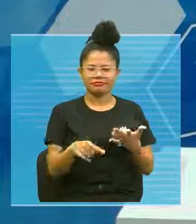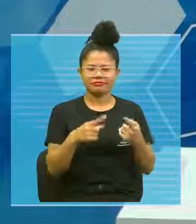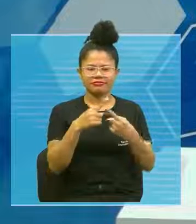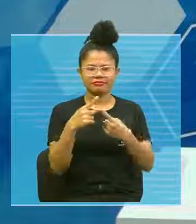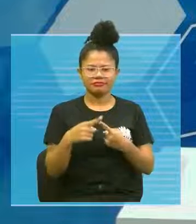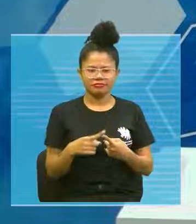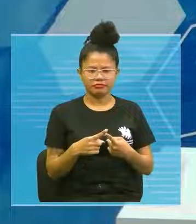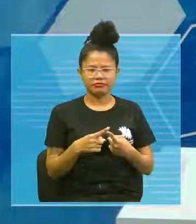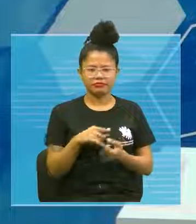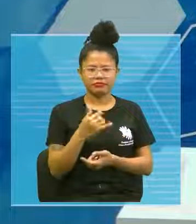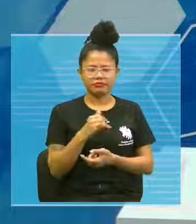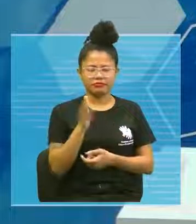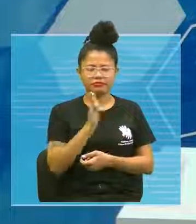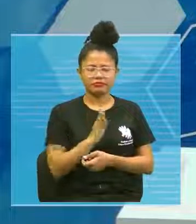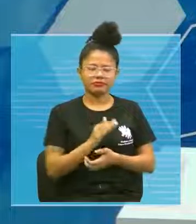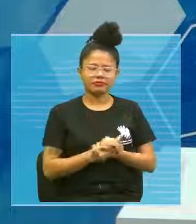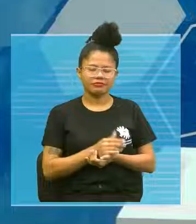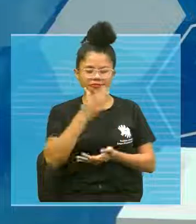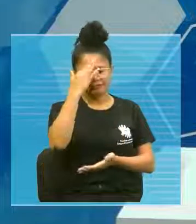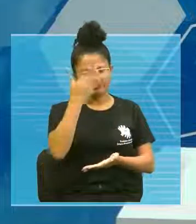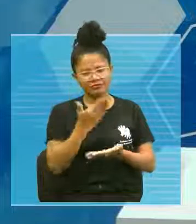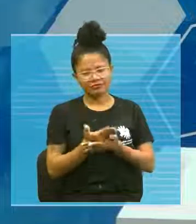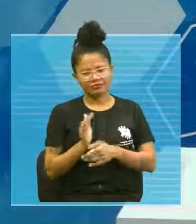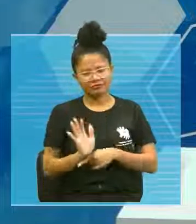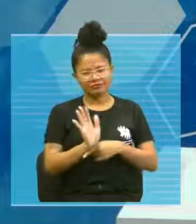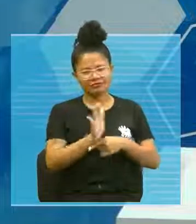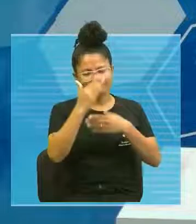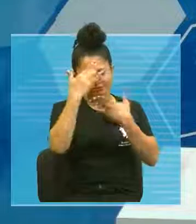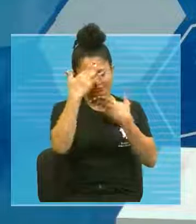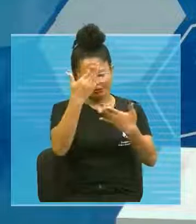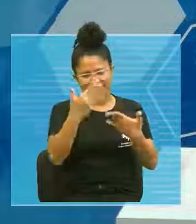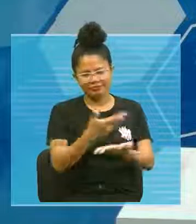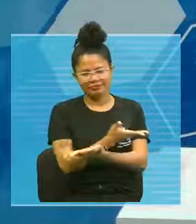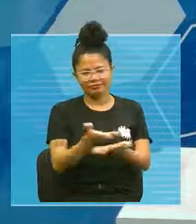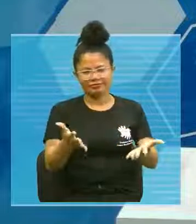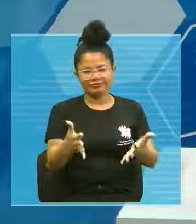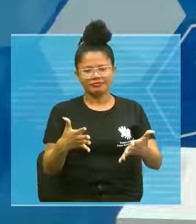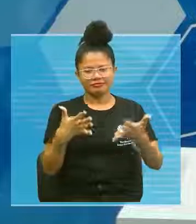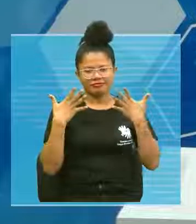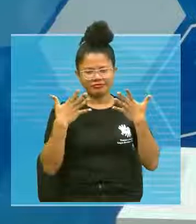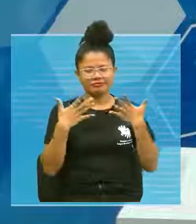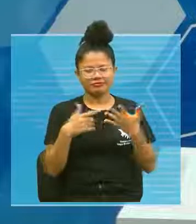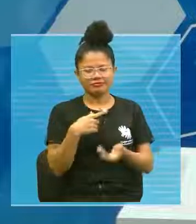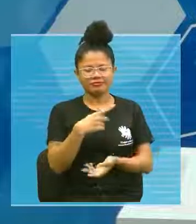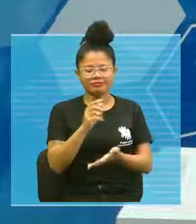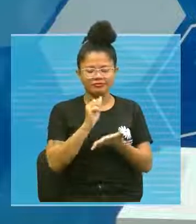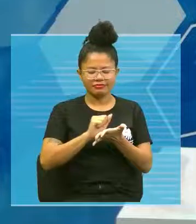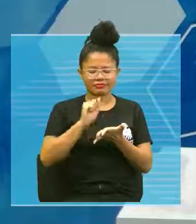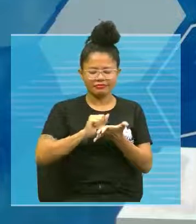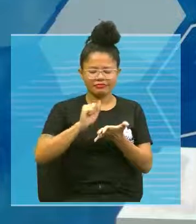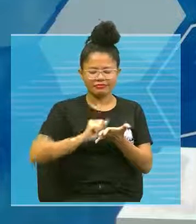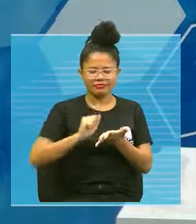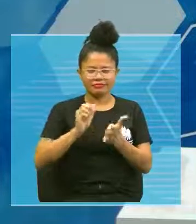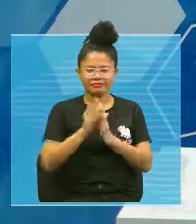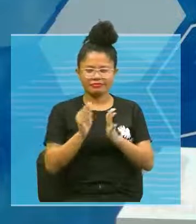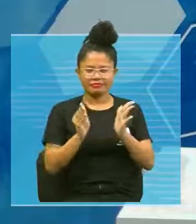brasileiras espero ter contribuído e agradeço pela anotação concentração